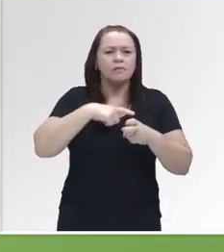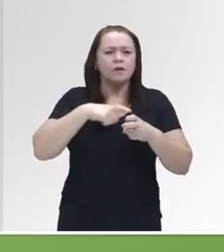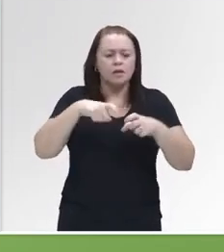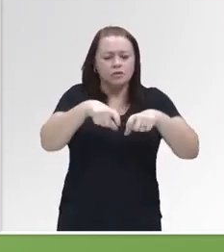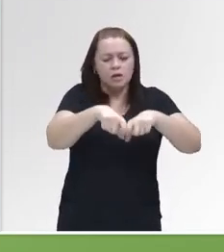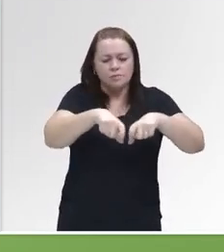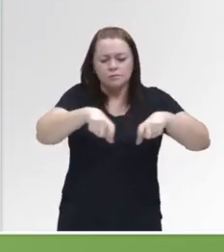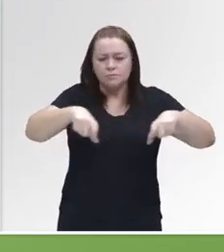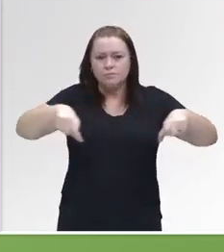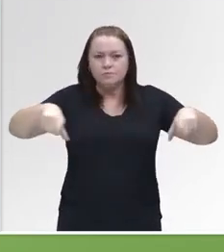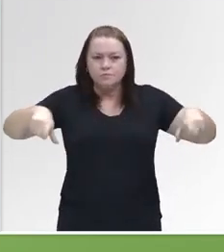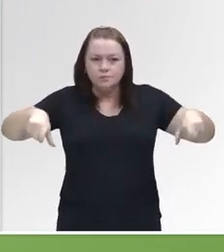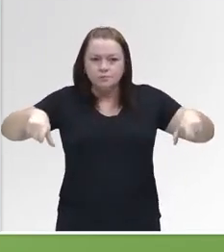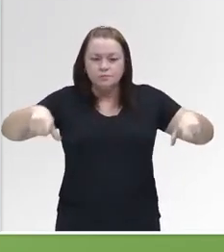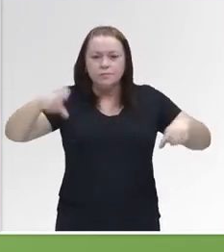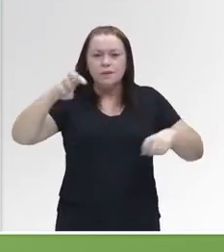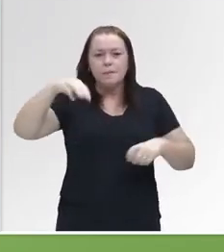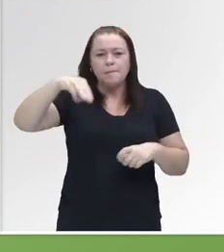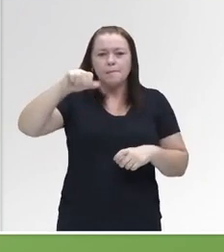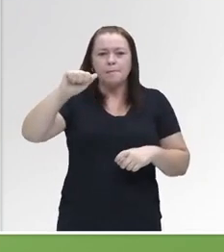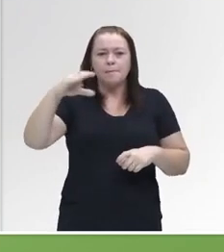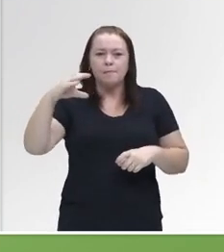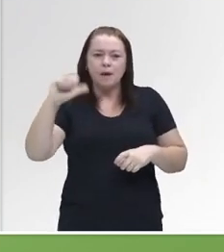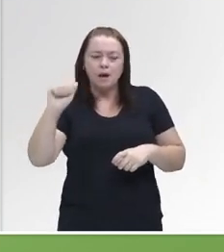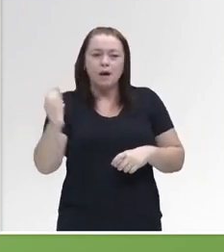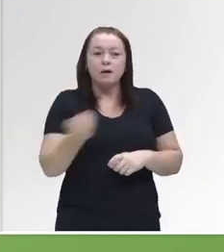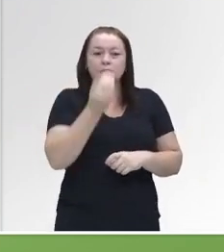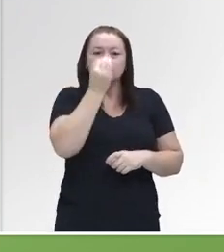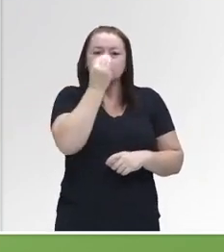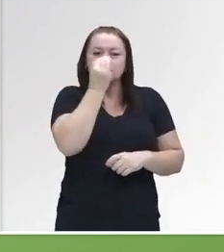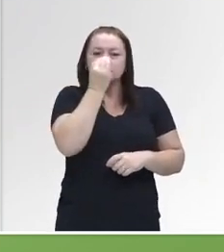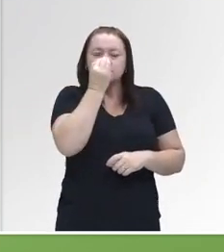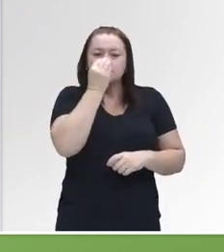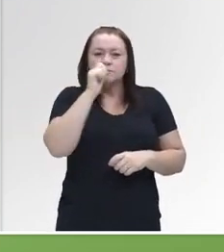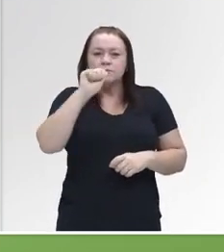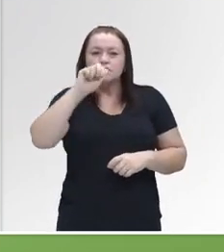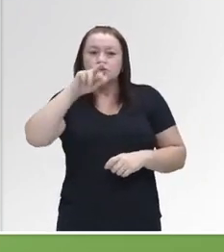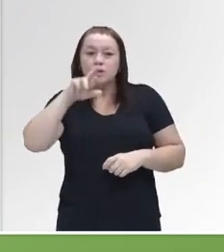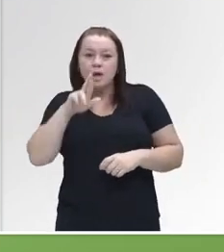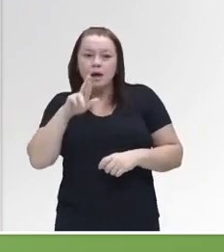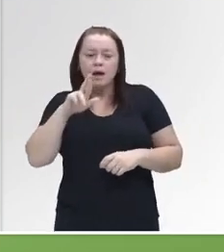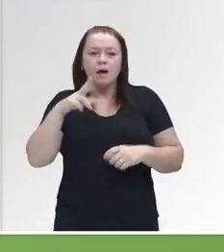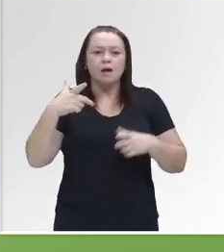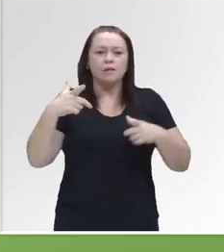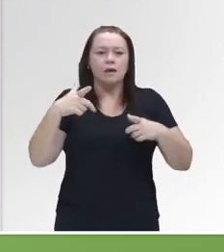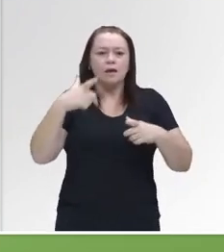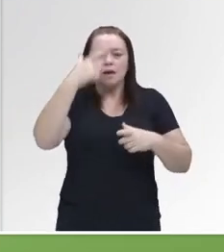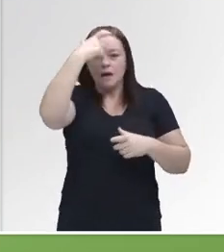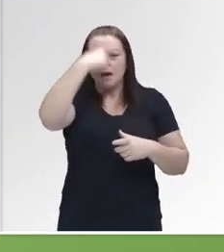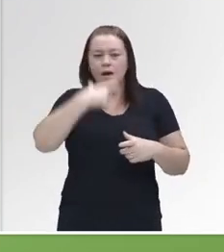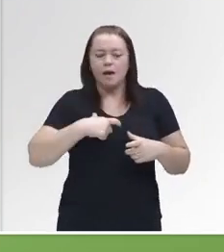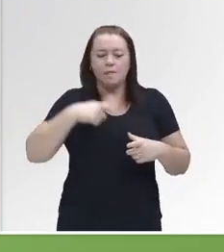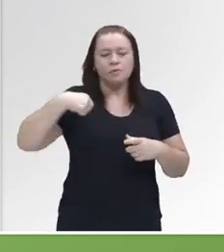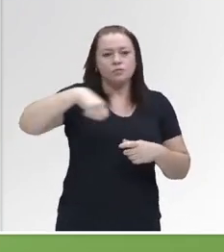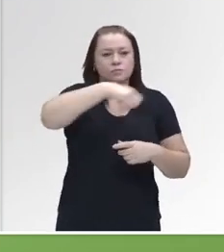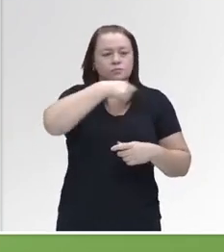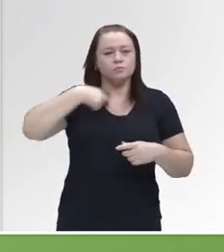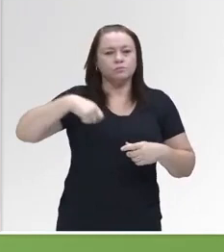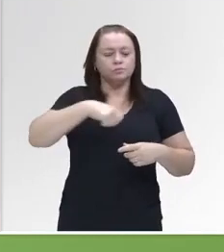trazem oxigênio, ele mobiliza as pessoas, ele faz com que o corpo, de uma certa forma,